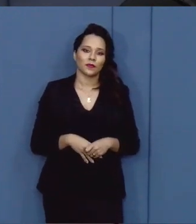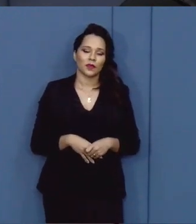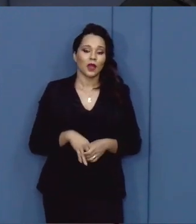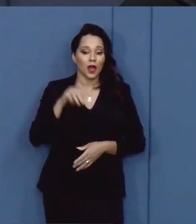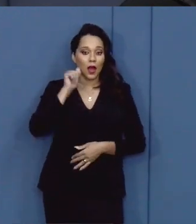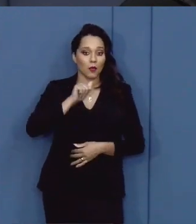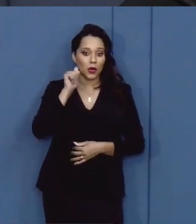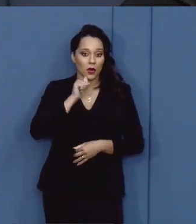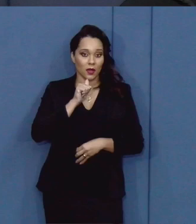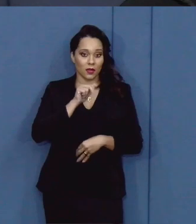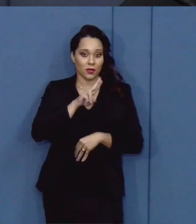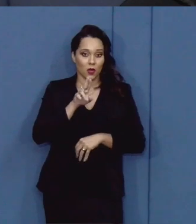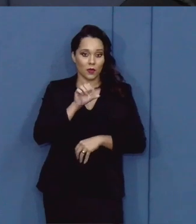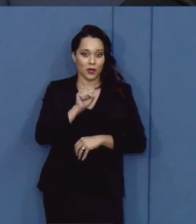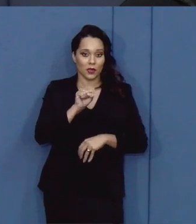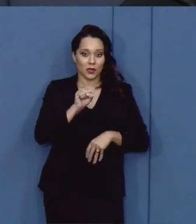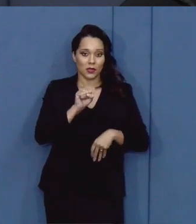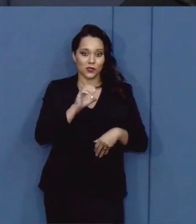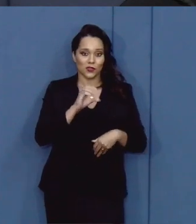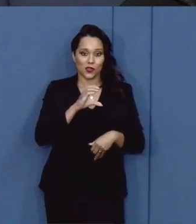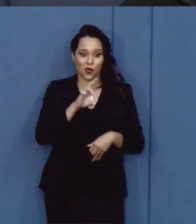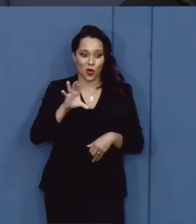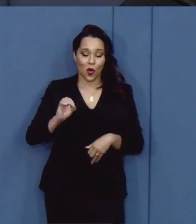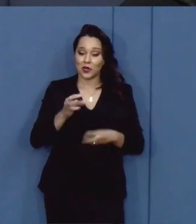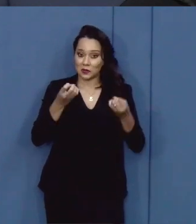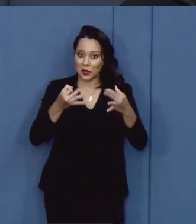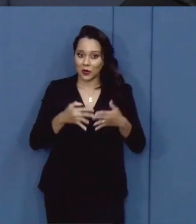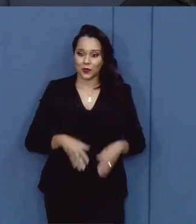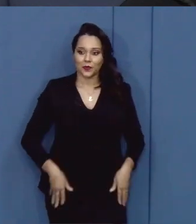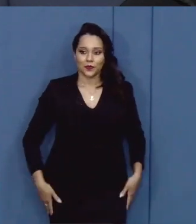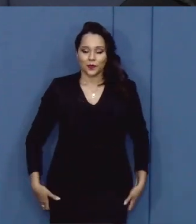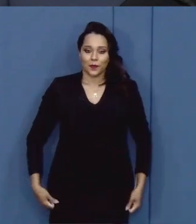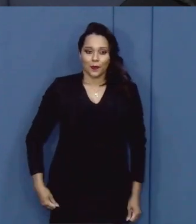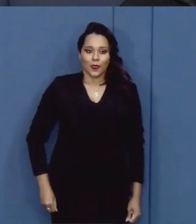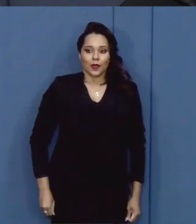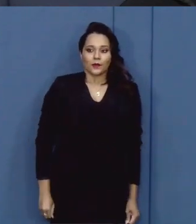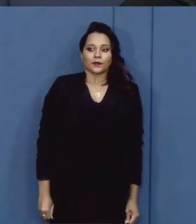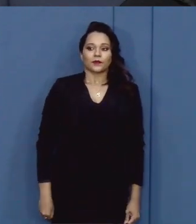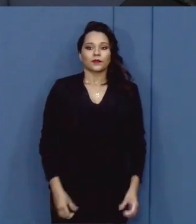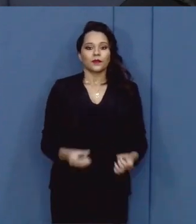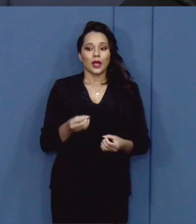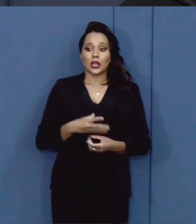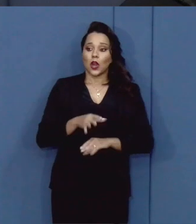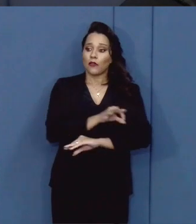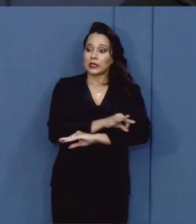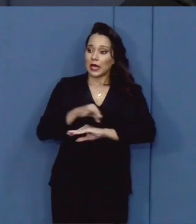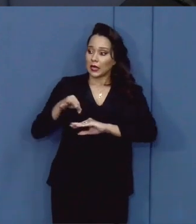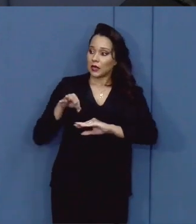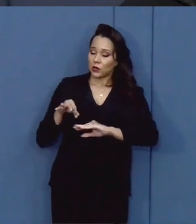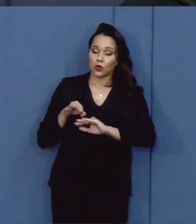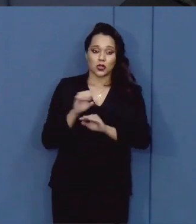A senhora Socorro Grossi também comentou que novas arquiteturas que têm